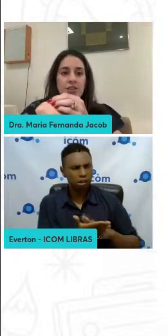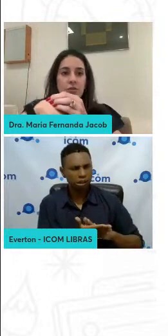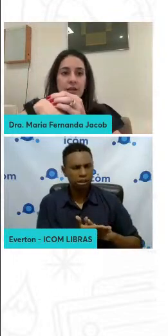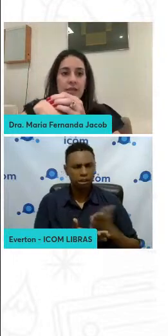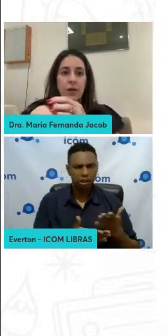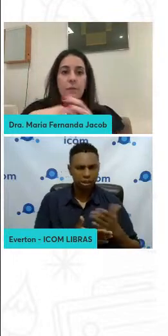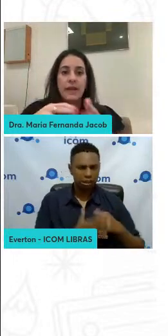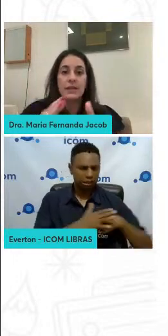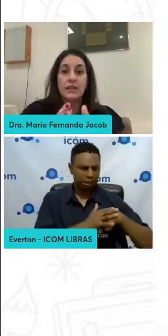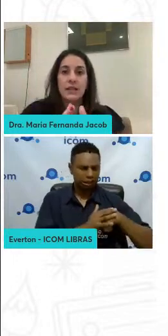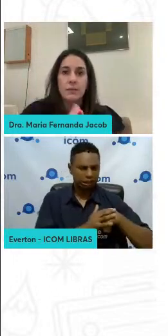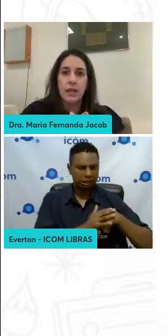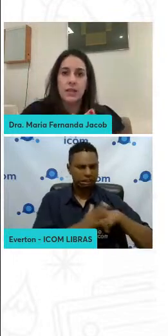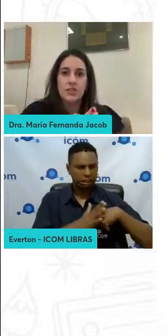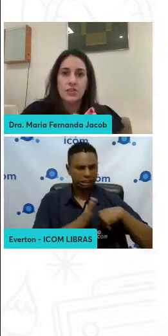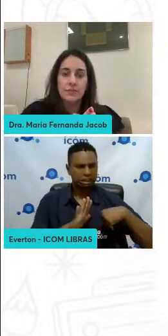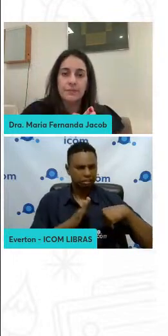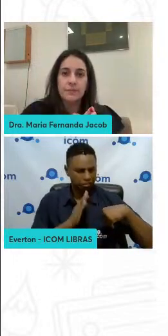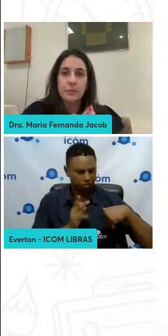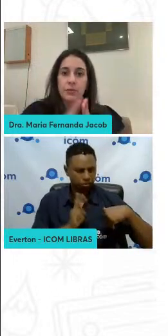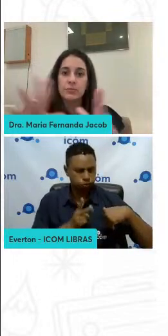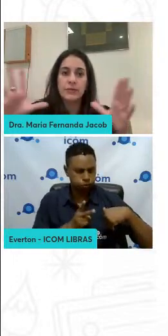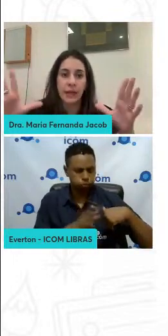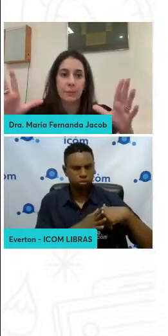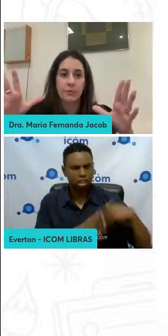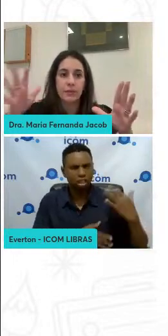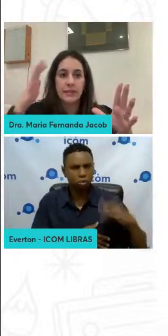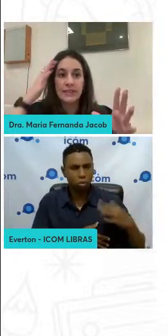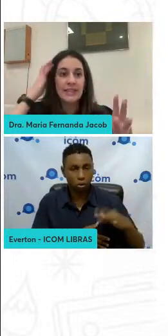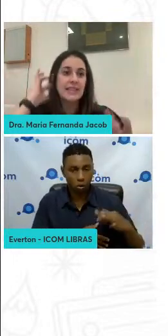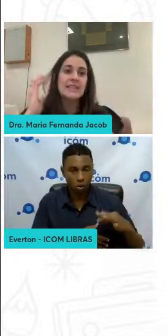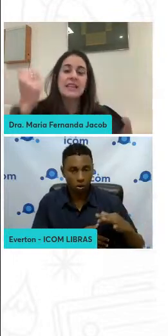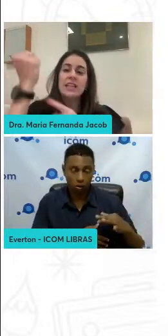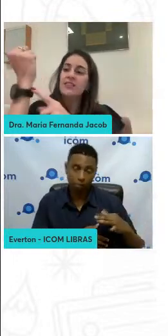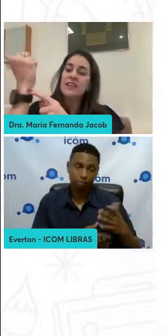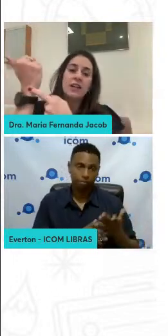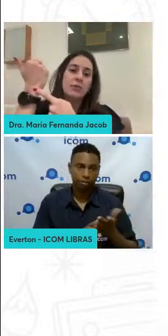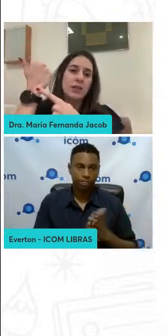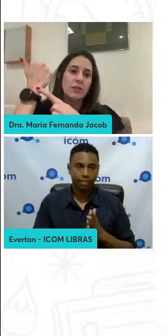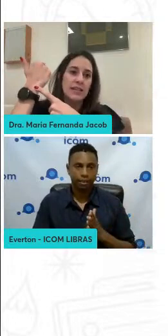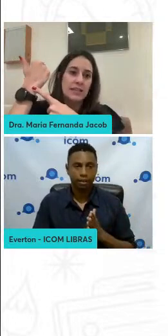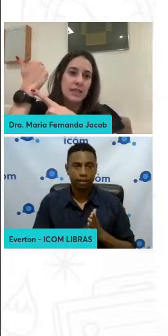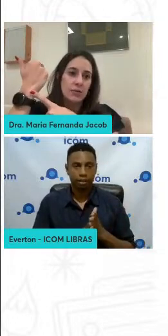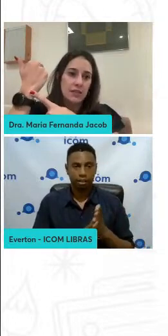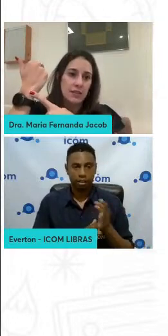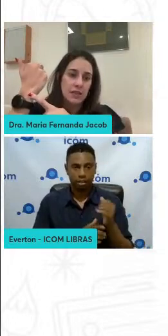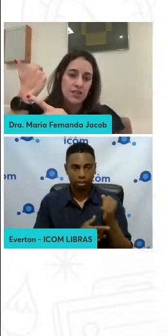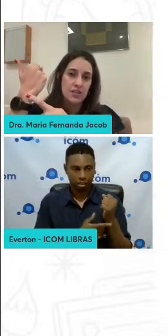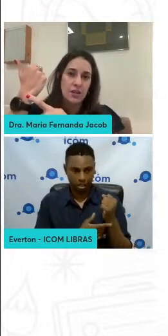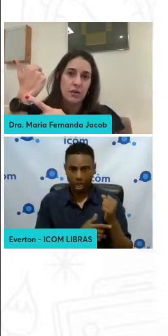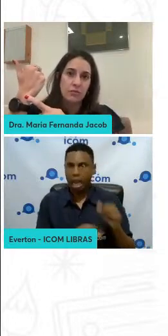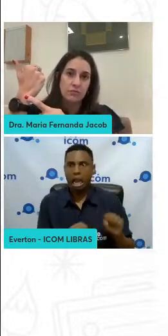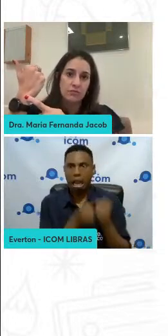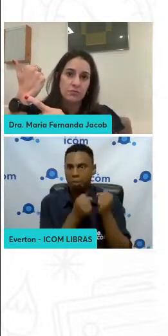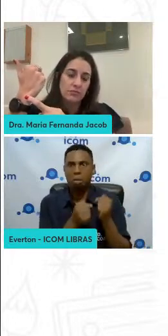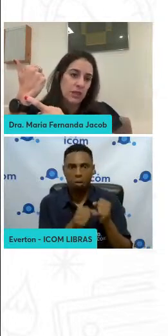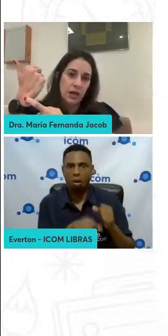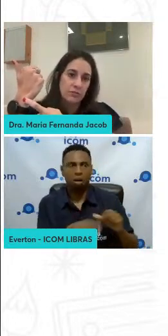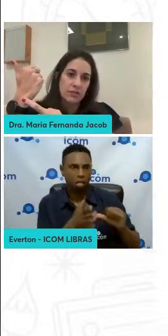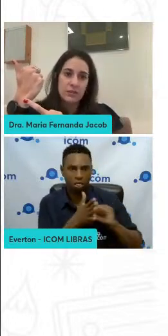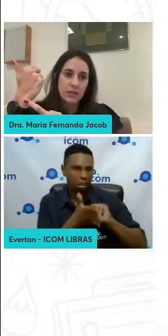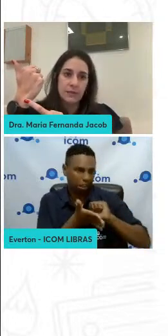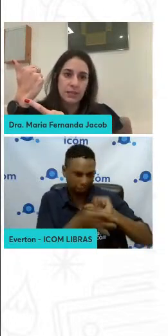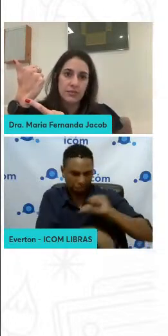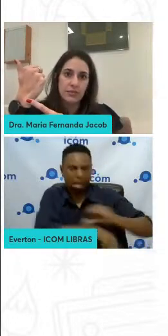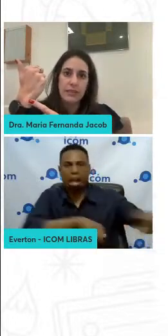estressando a articulação mecanicamente por um tempo. Significa que eu tenho lesão nessa região?